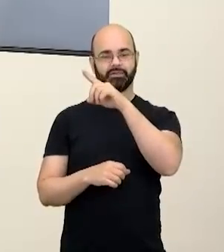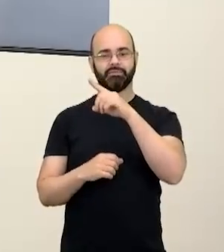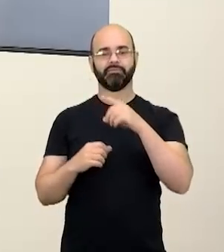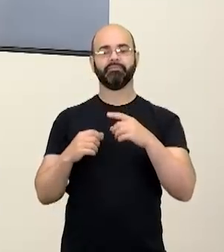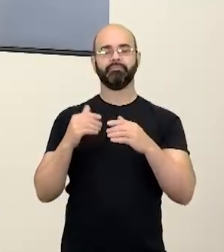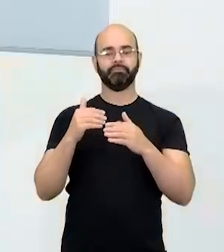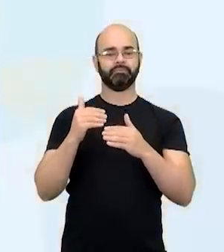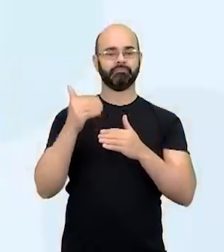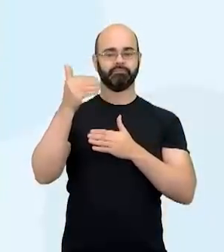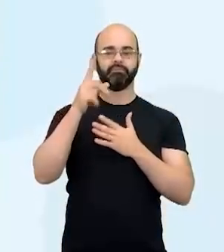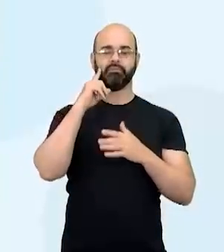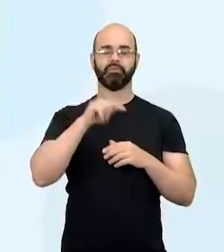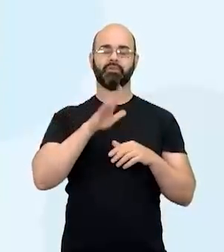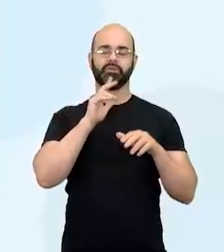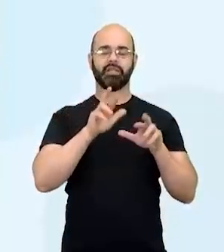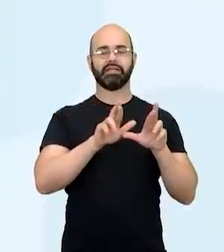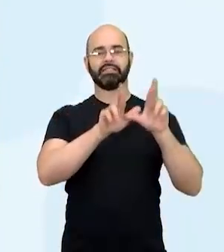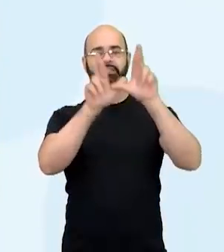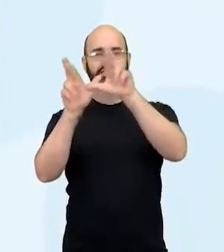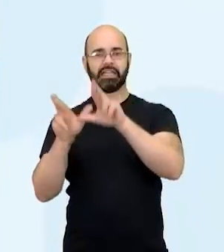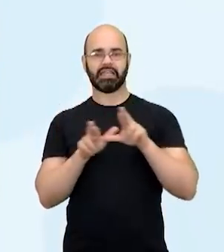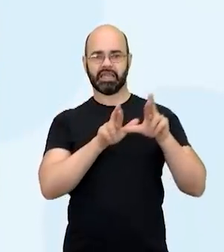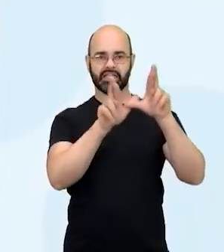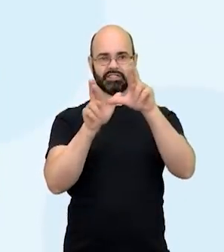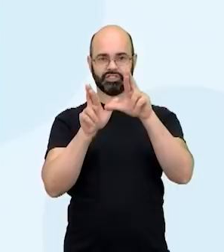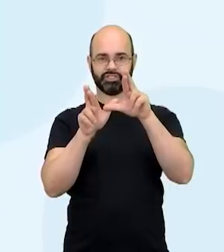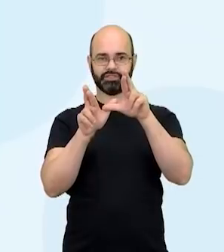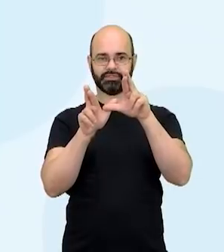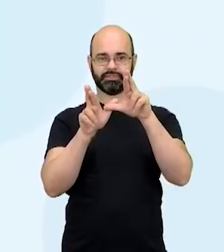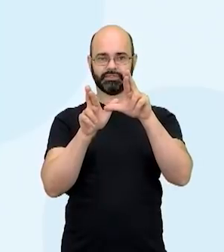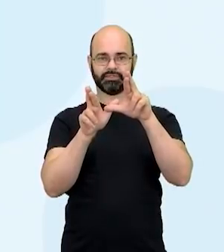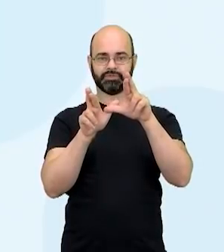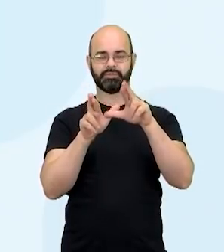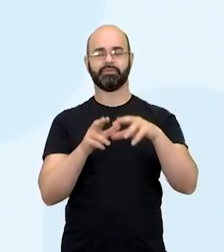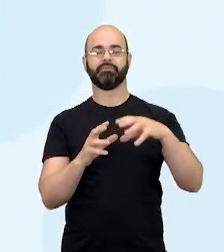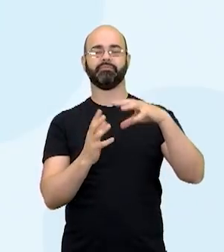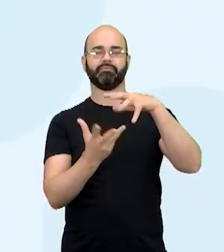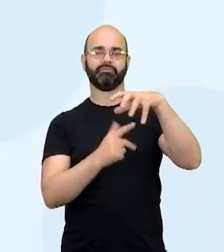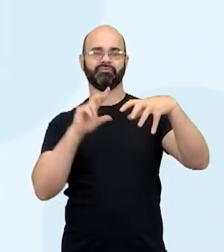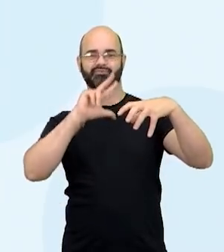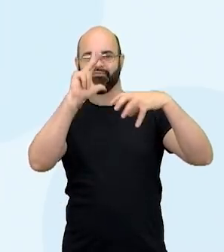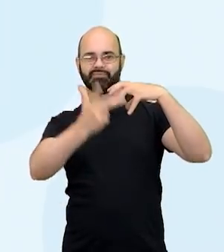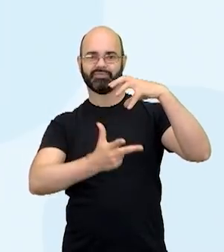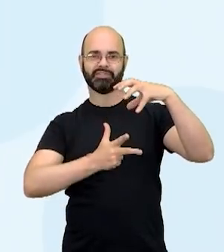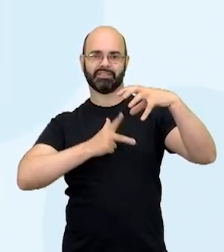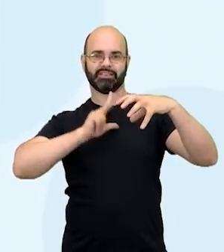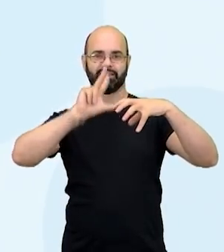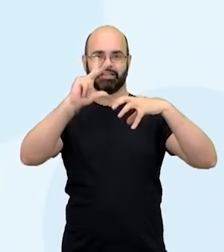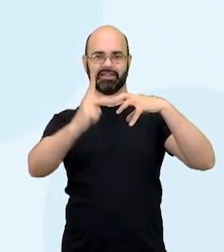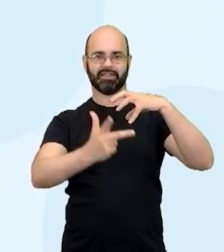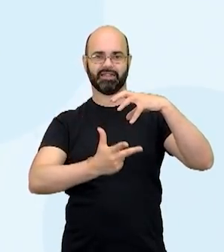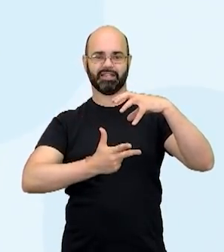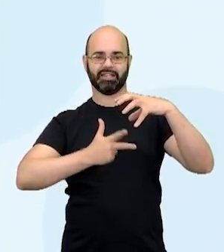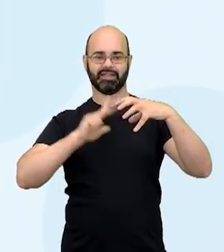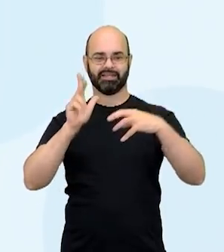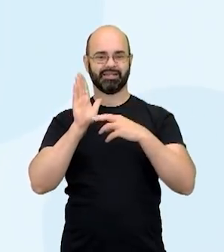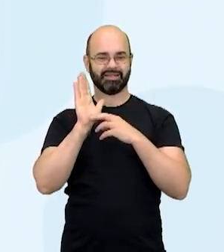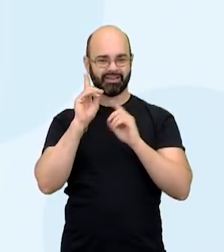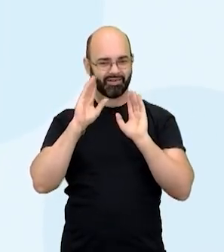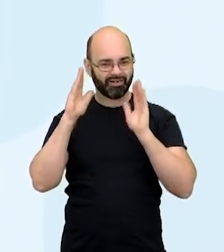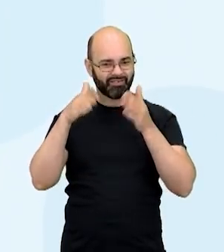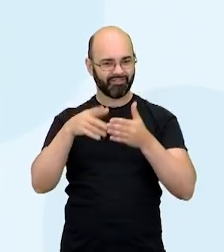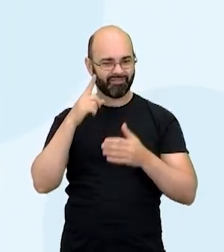imagem, que é uma imagem de satélite muito interessante. Eu sempre gosto de colocar essa imagem aí, porque mostra lá, né, aquele foco,